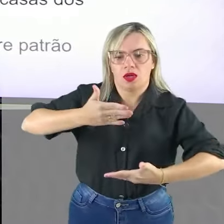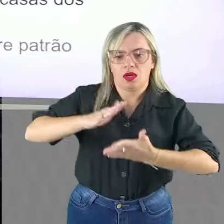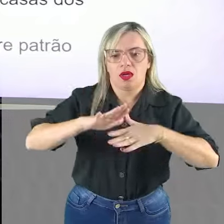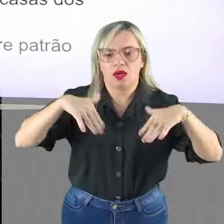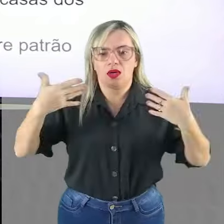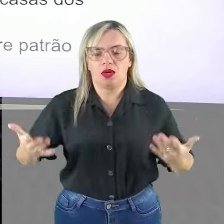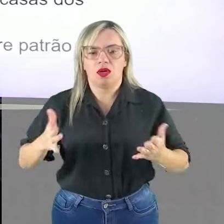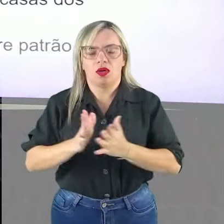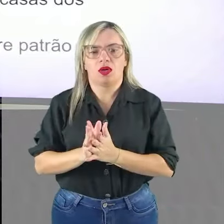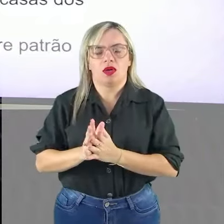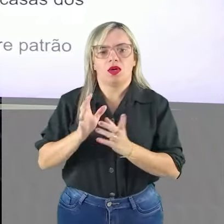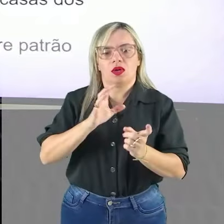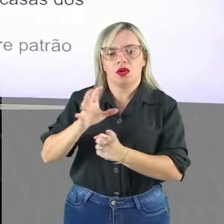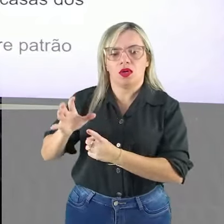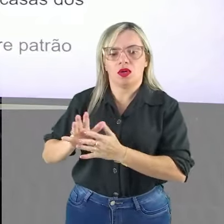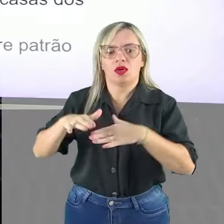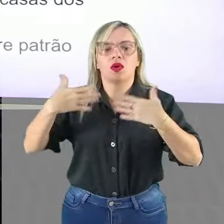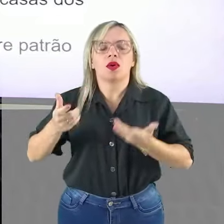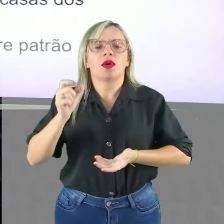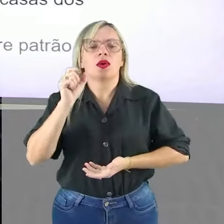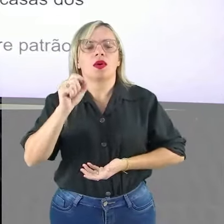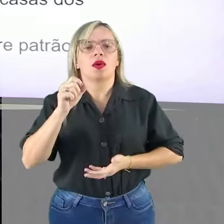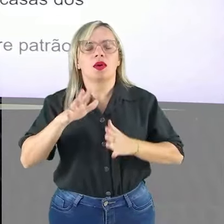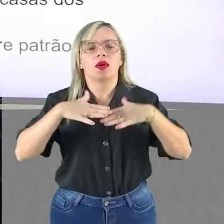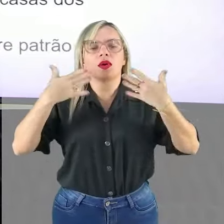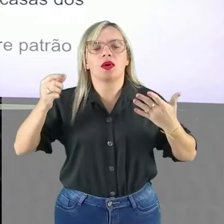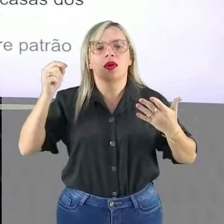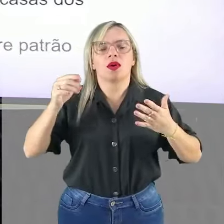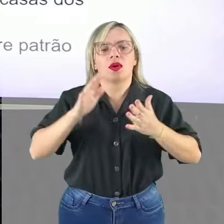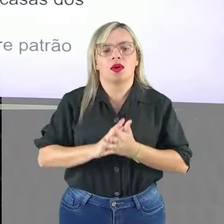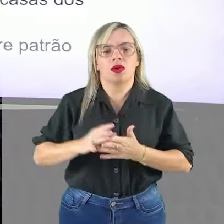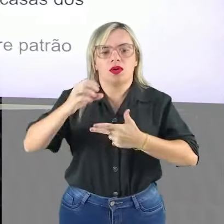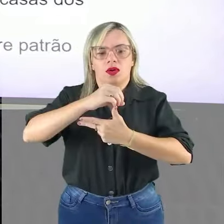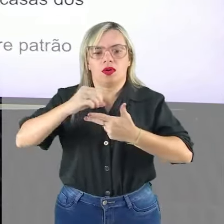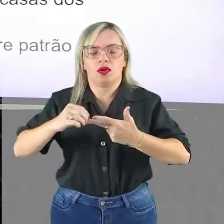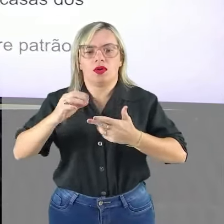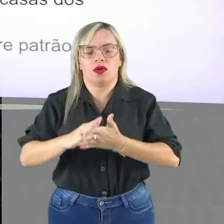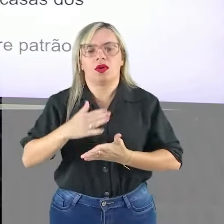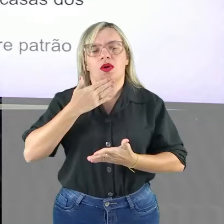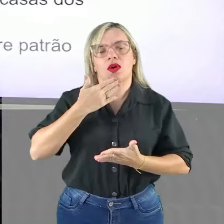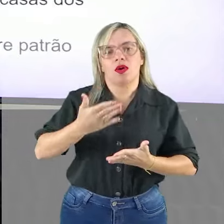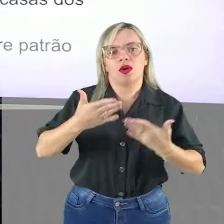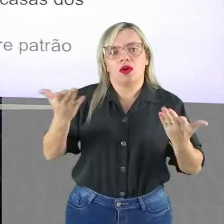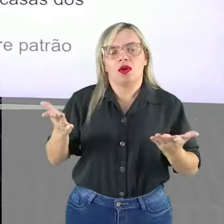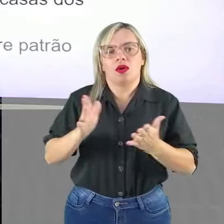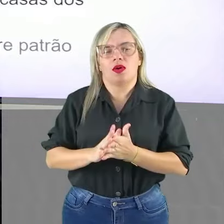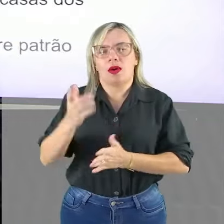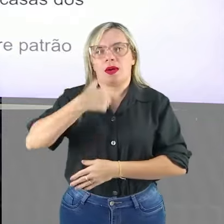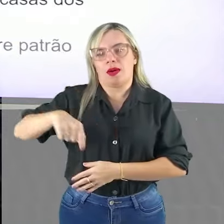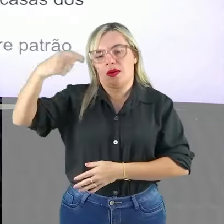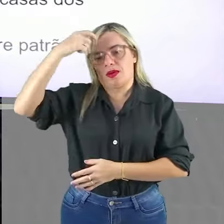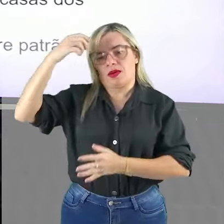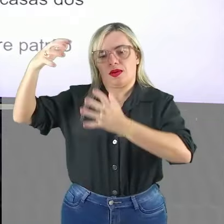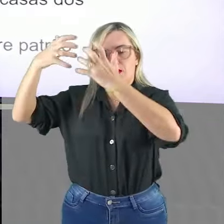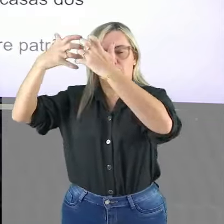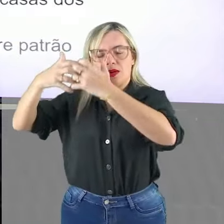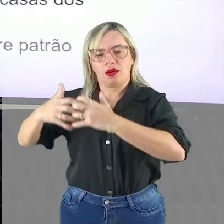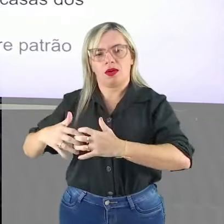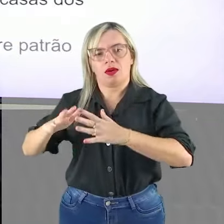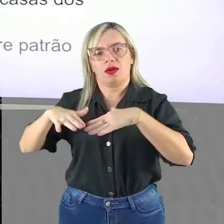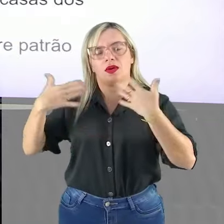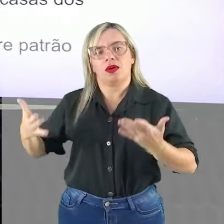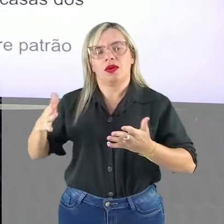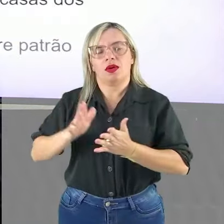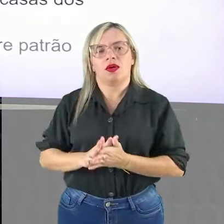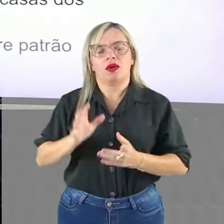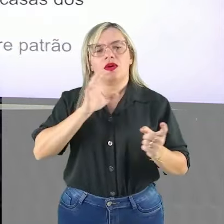sobre outra dica importante as questões do Enem elas vão te pedir Qual é a reflexão reflete que qual é a